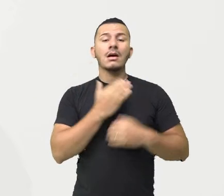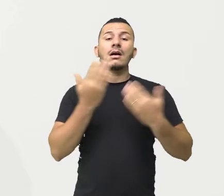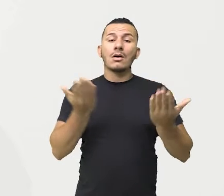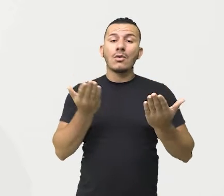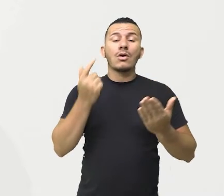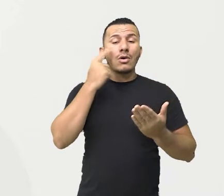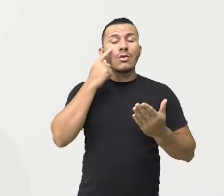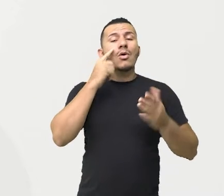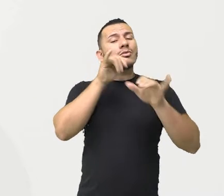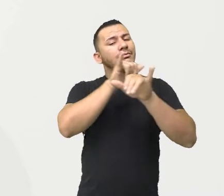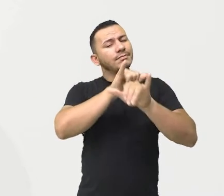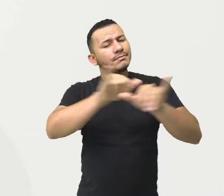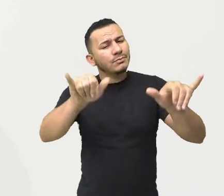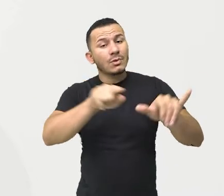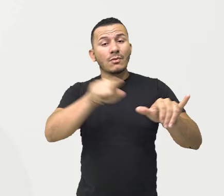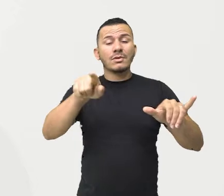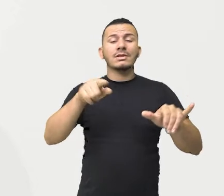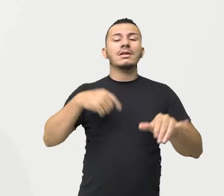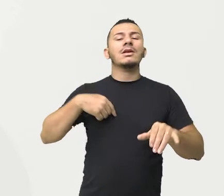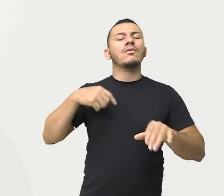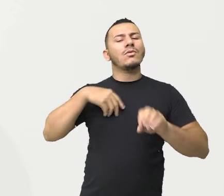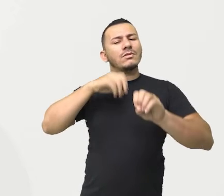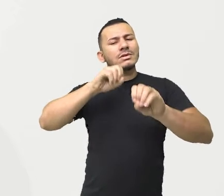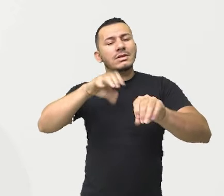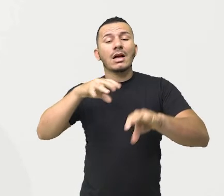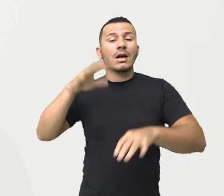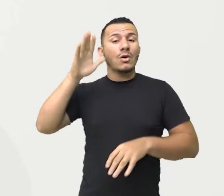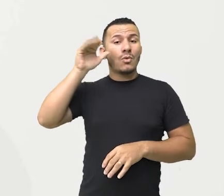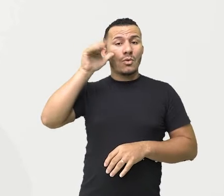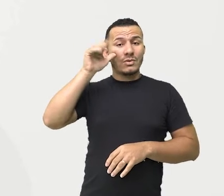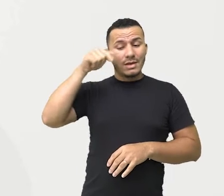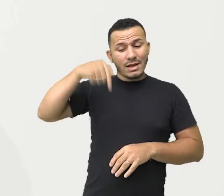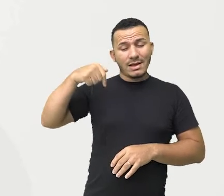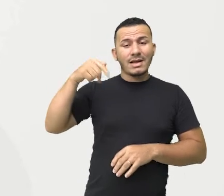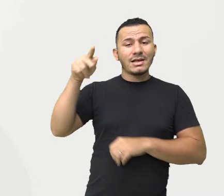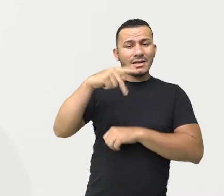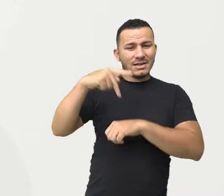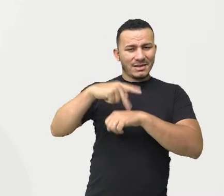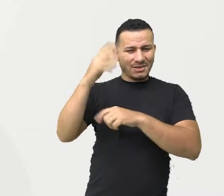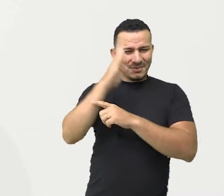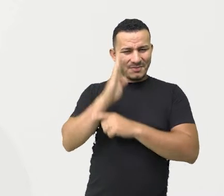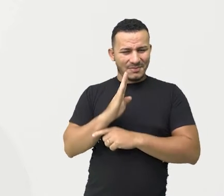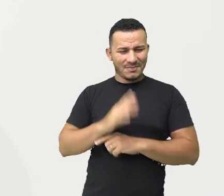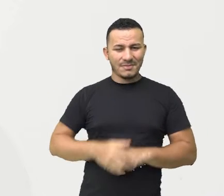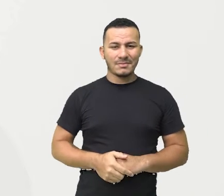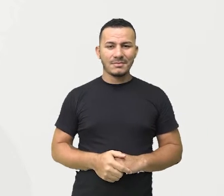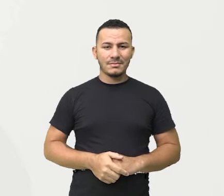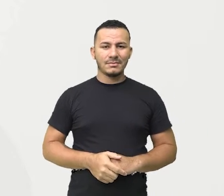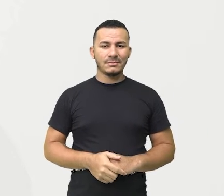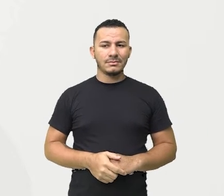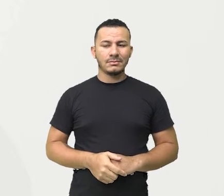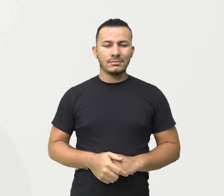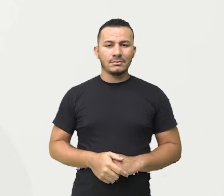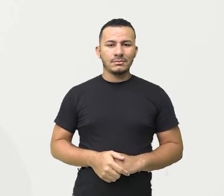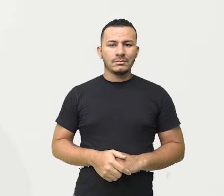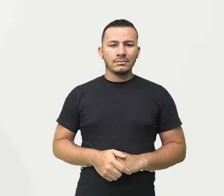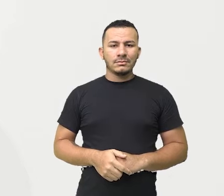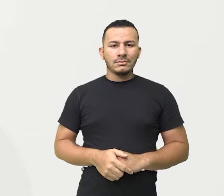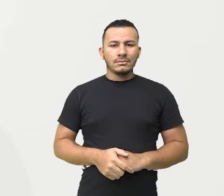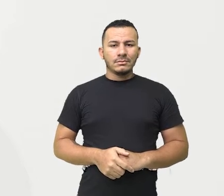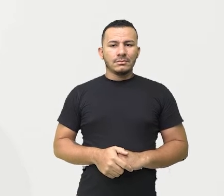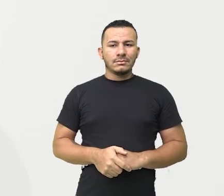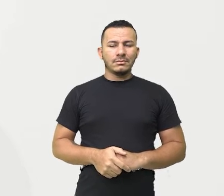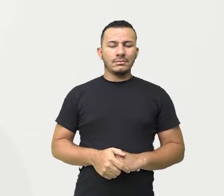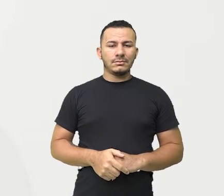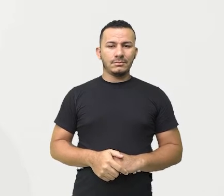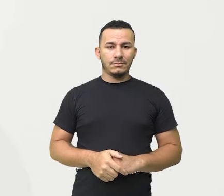conhecimento de algumas curiosidades da história do nosso país. Vamos lá? Então vamos lá. Temos